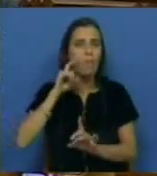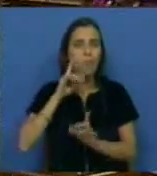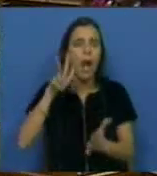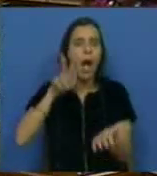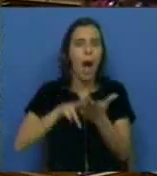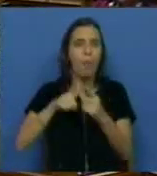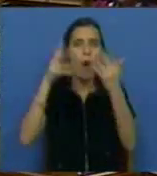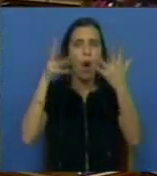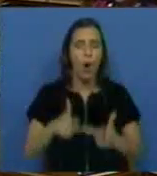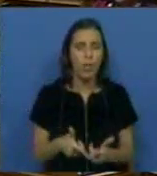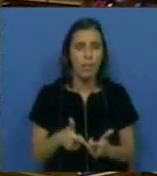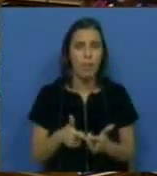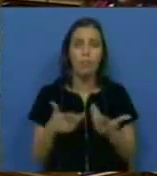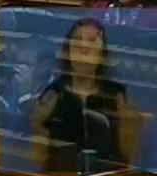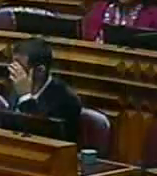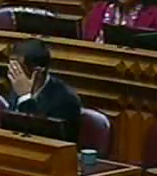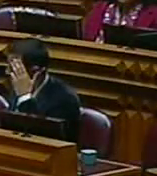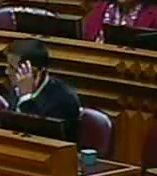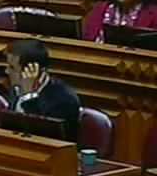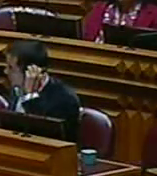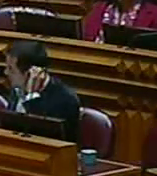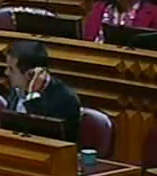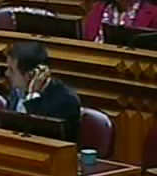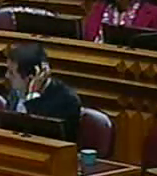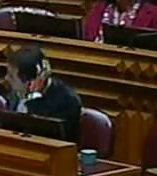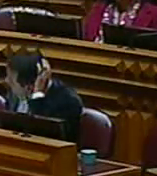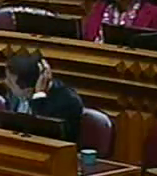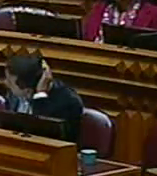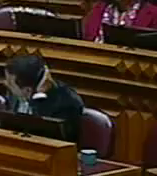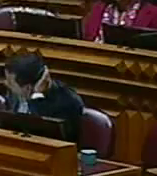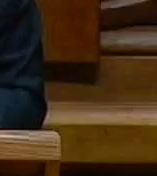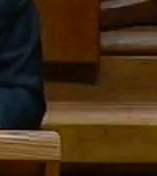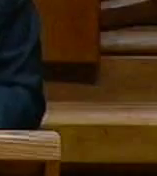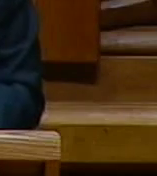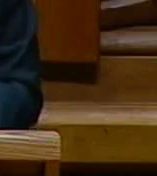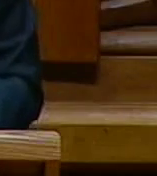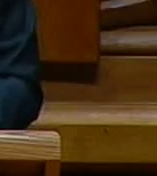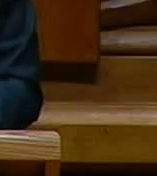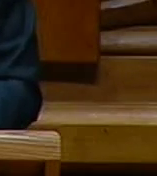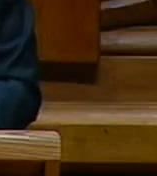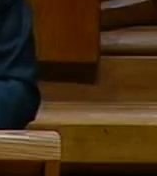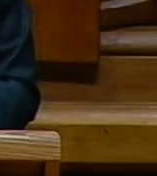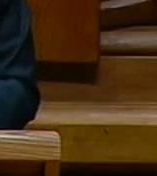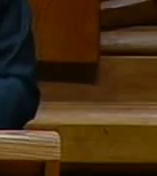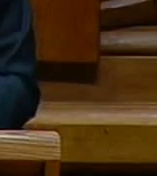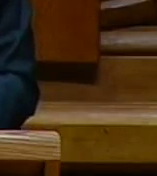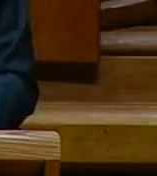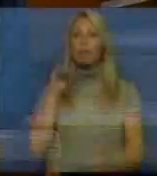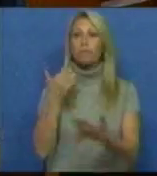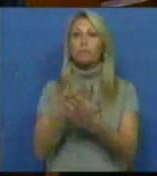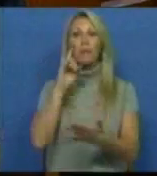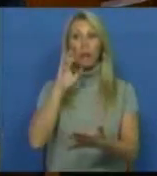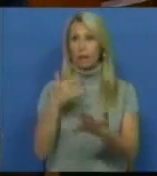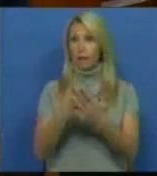a aprovação do orçamento. Garantiram-nos também que o acordo havia sido feito de boa fé e para salvar o país. Mas o